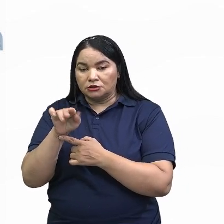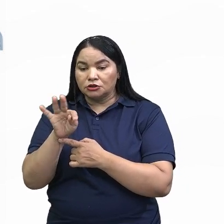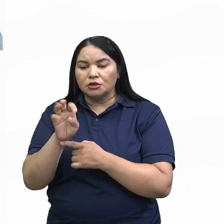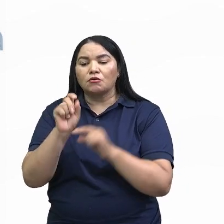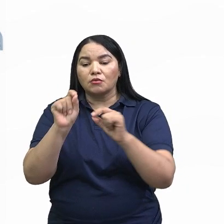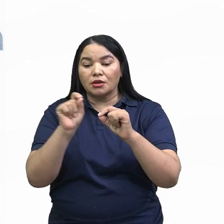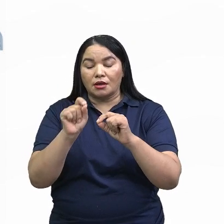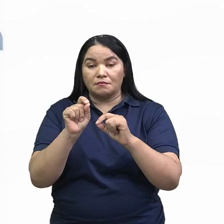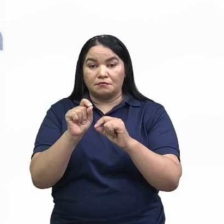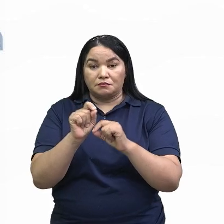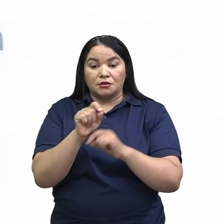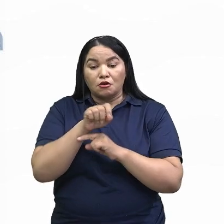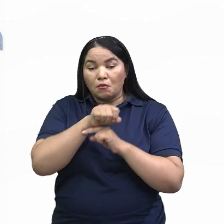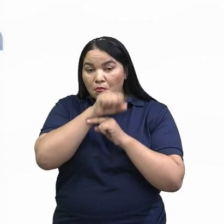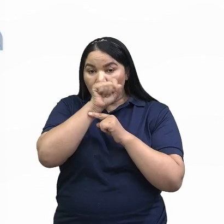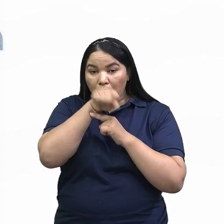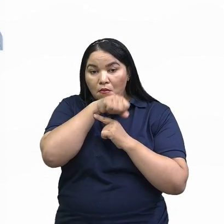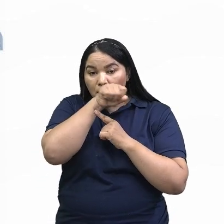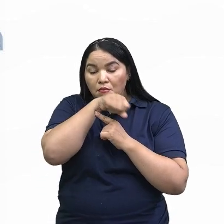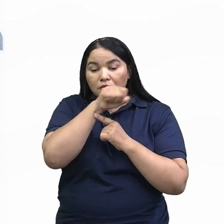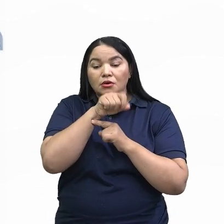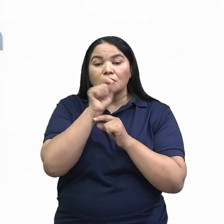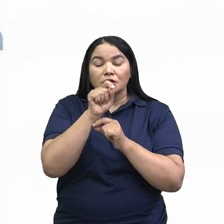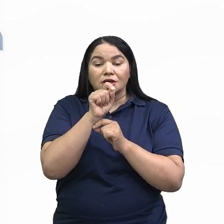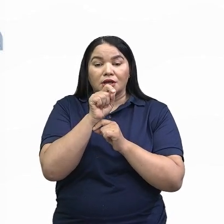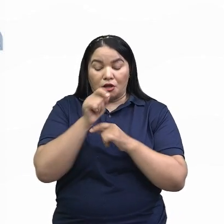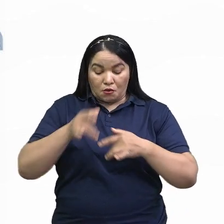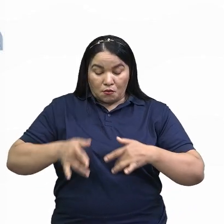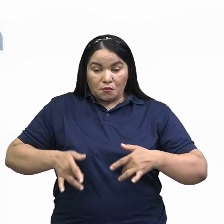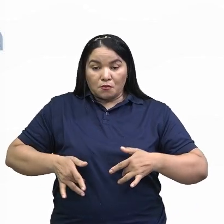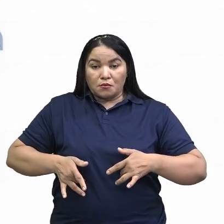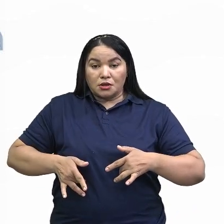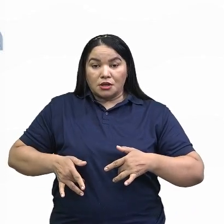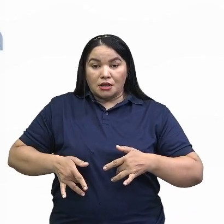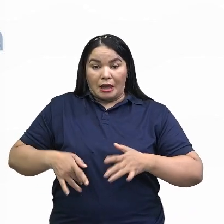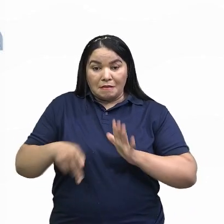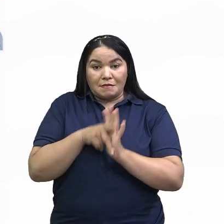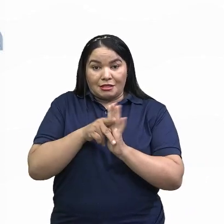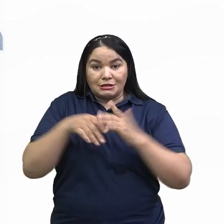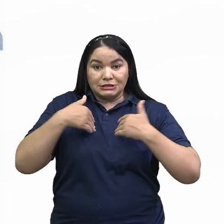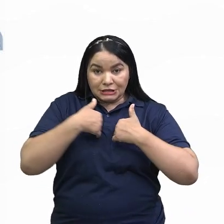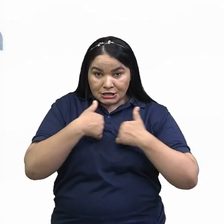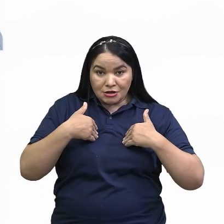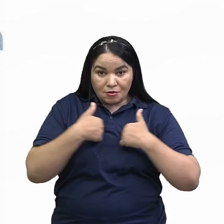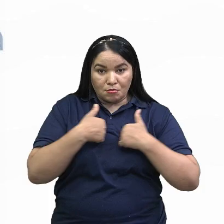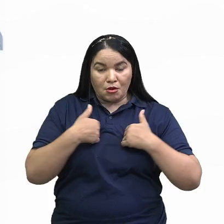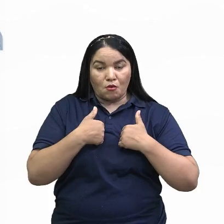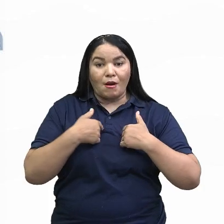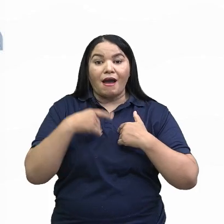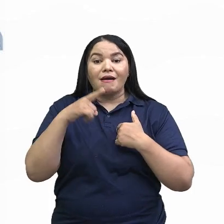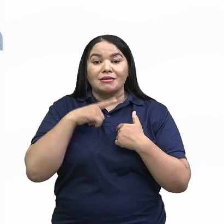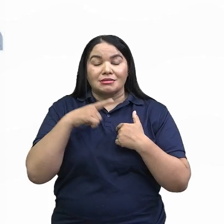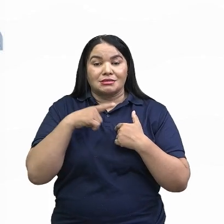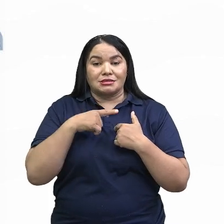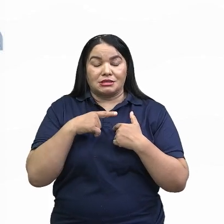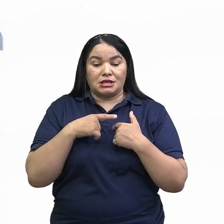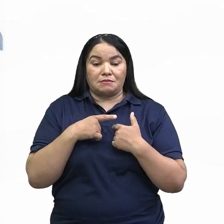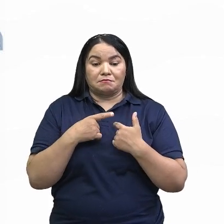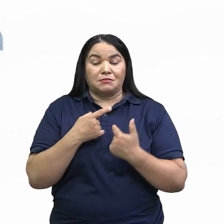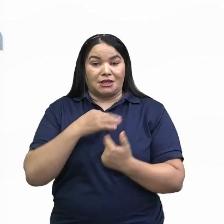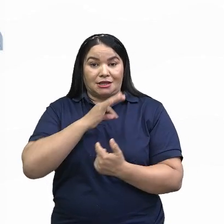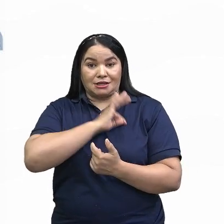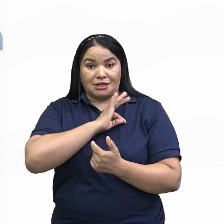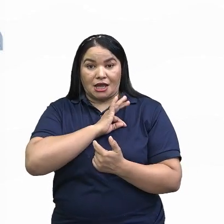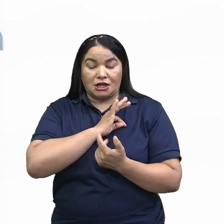e ali está destacando o rim desse porco, certo? O que vai acontecer? Já existem técnicas né, da engenharia